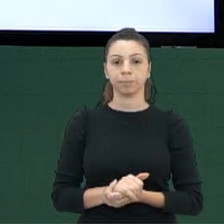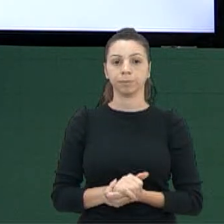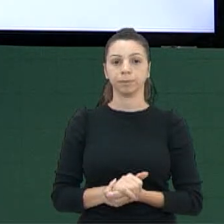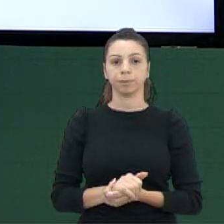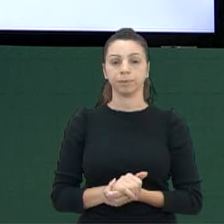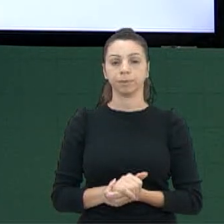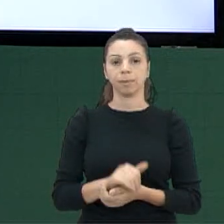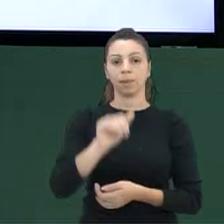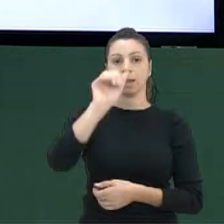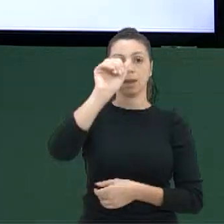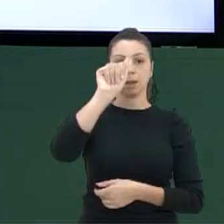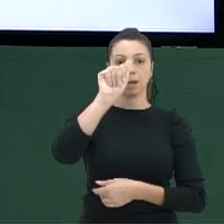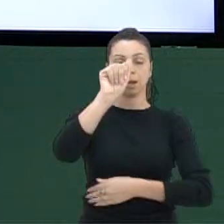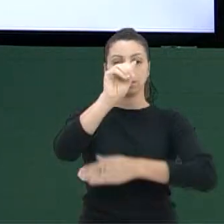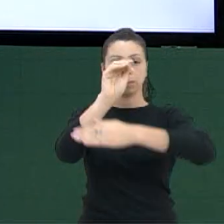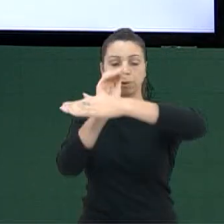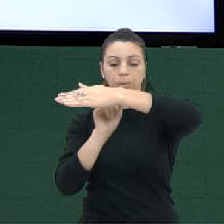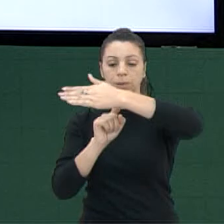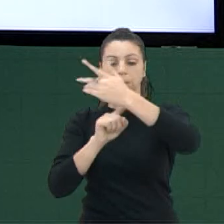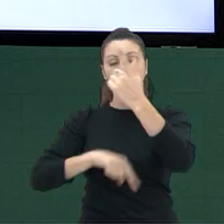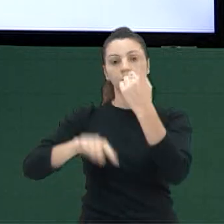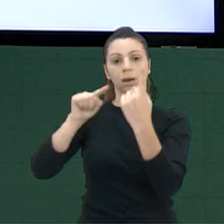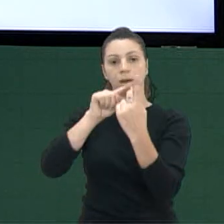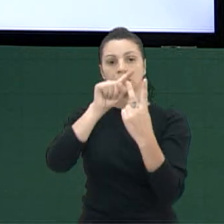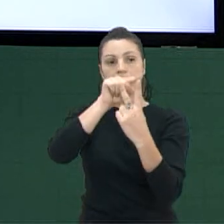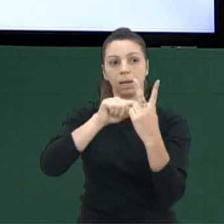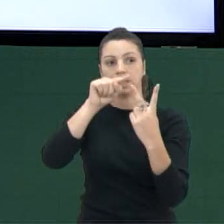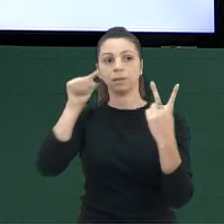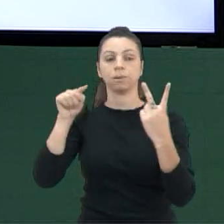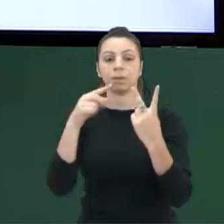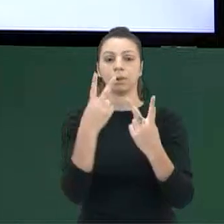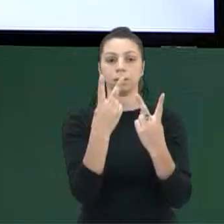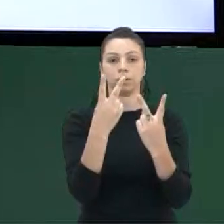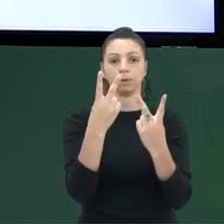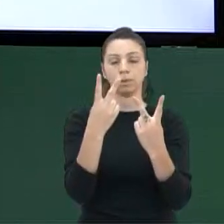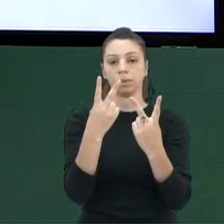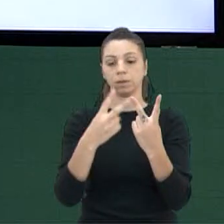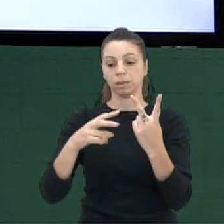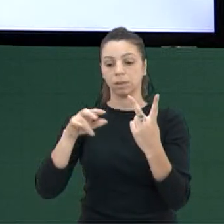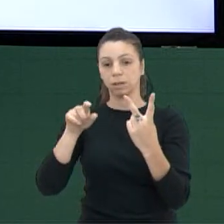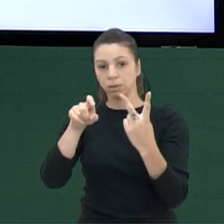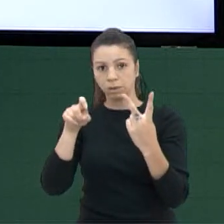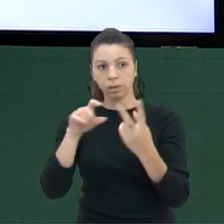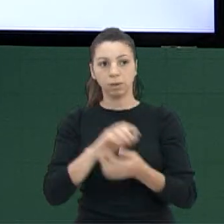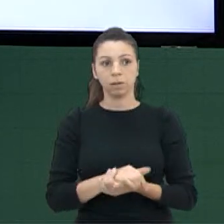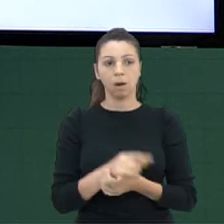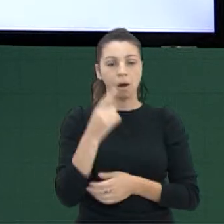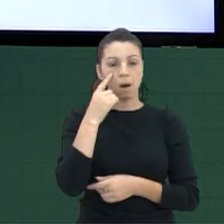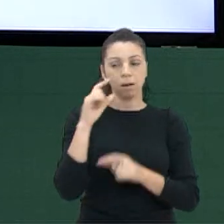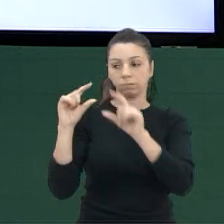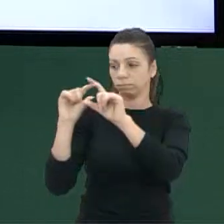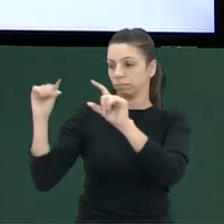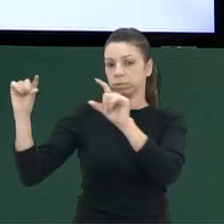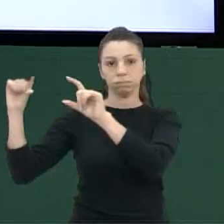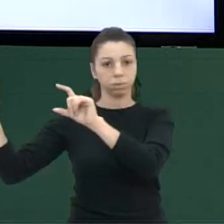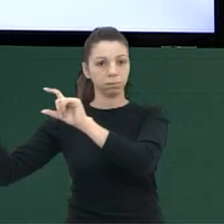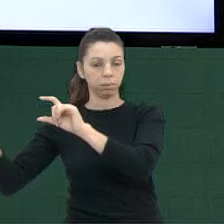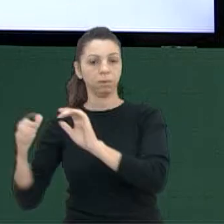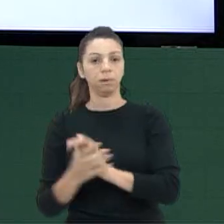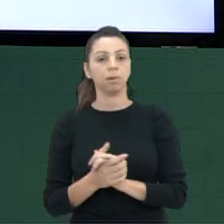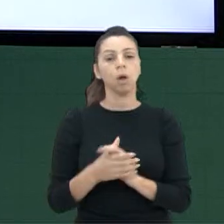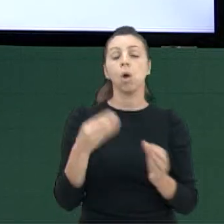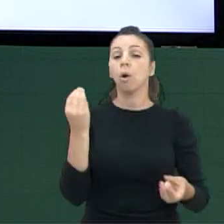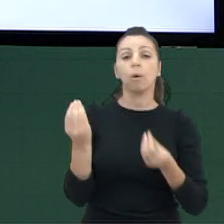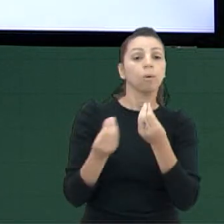2 raiz quadrada de x, raiz quadrada de x ao quadrado mais y ao quadrado. Isso aqui, como eu vou resolver, é